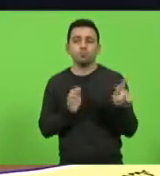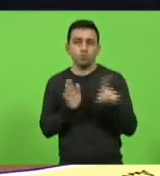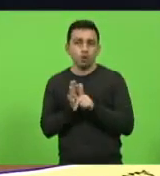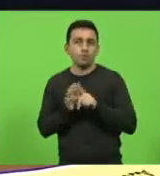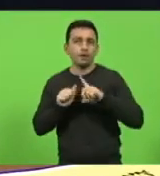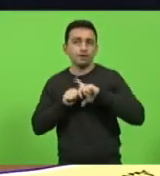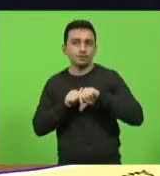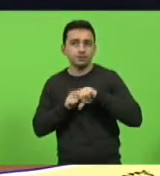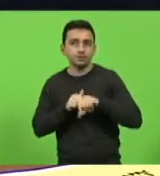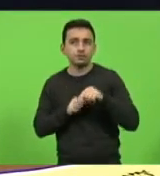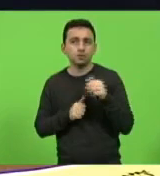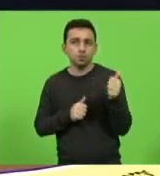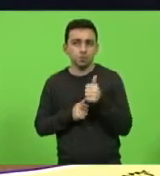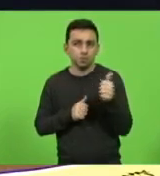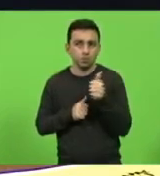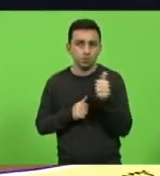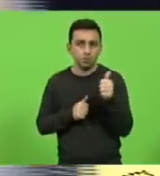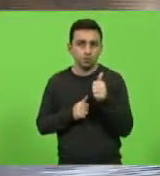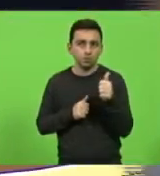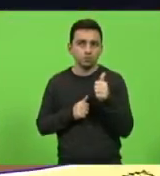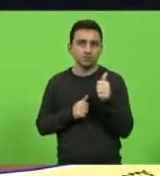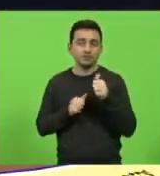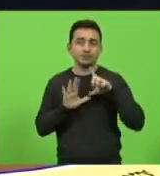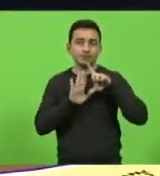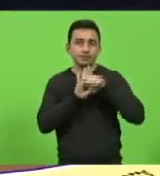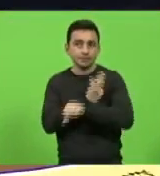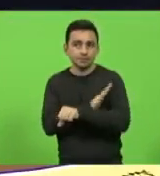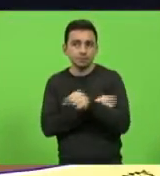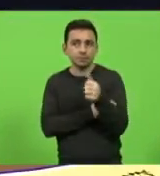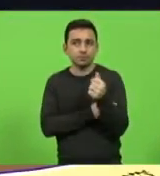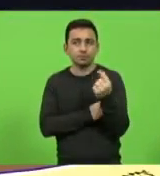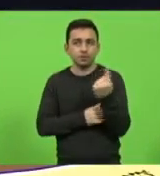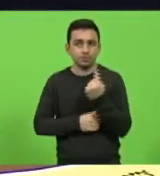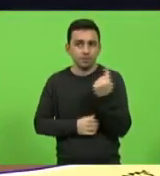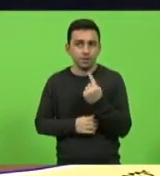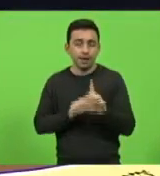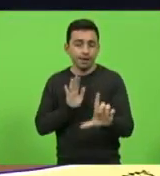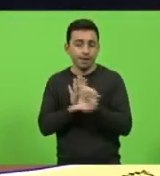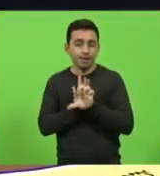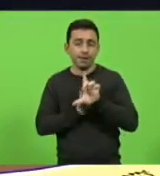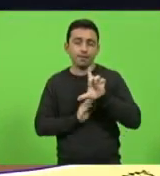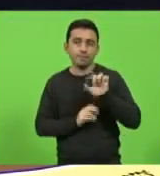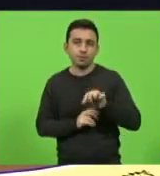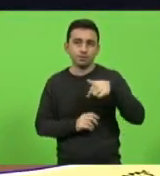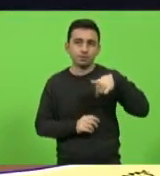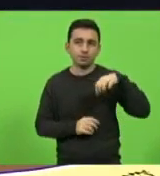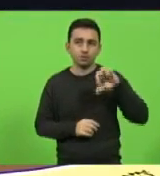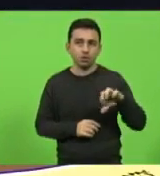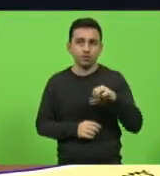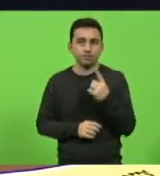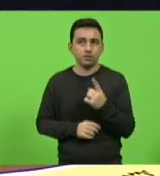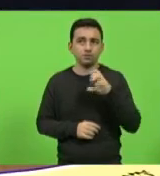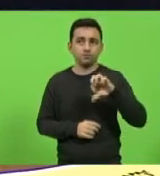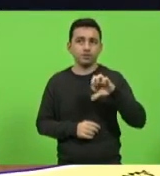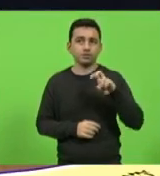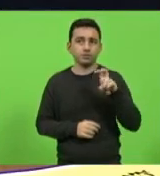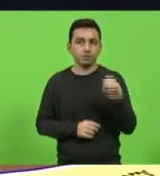artigo 11, inciso 1º da Lei 1079 de 1950,